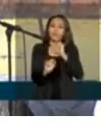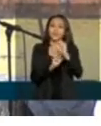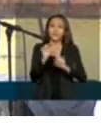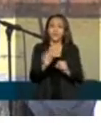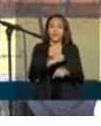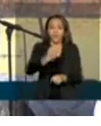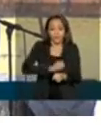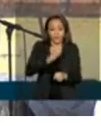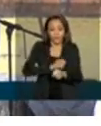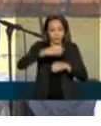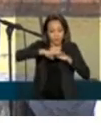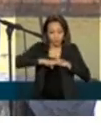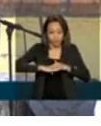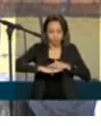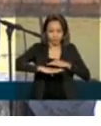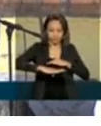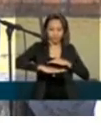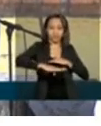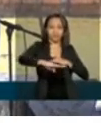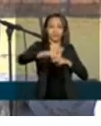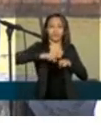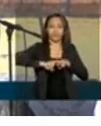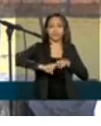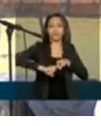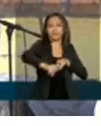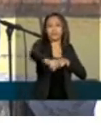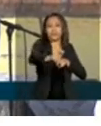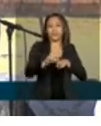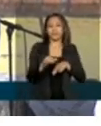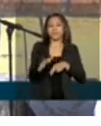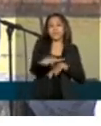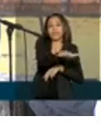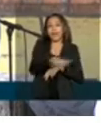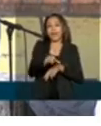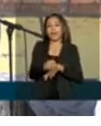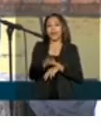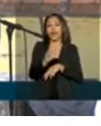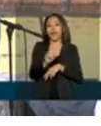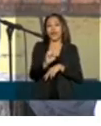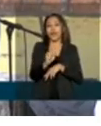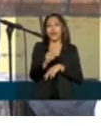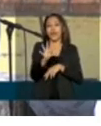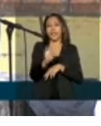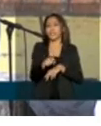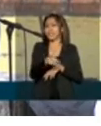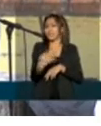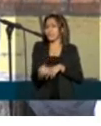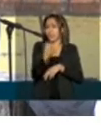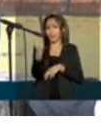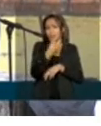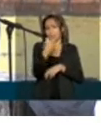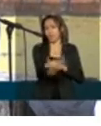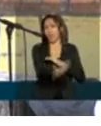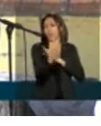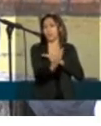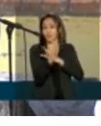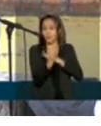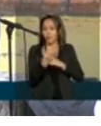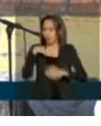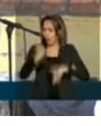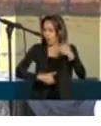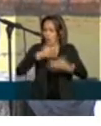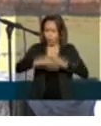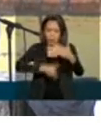Oeste, que é a nossa antiga rede ferroviária. Isso é fundamental para o desenvolvimento e a integração latino-americana. Se